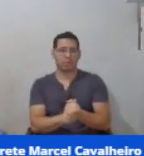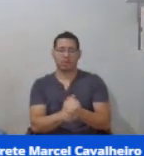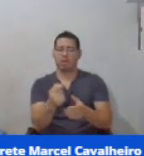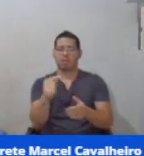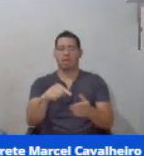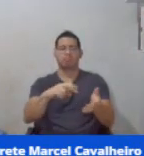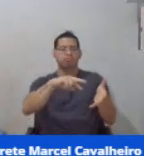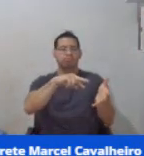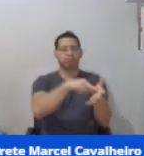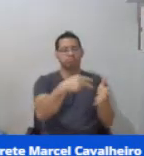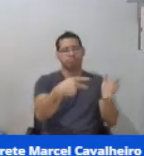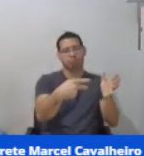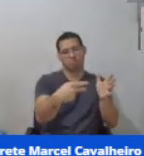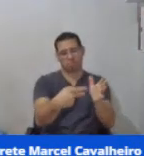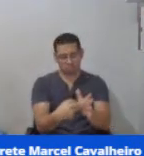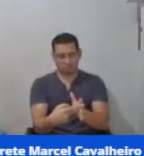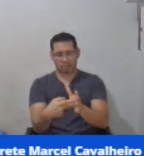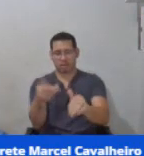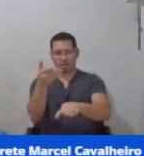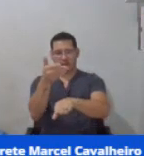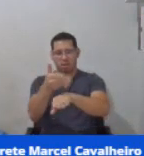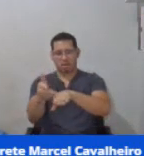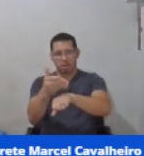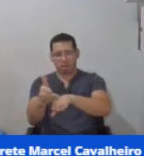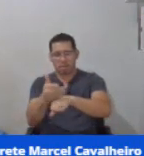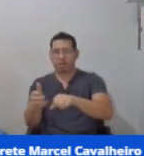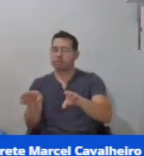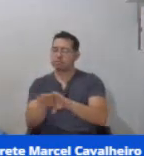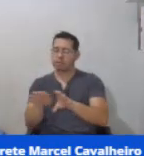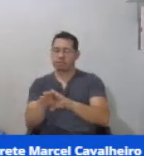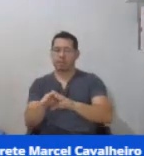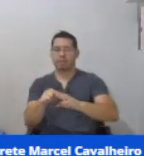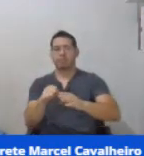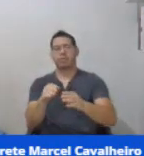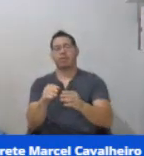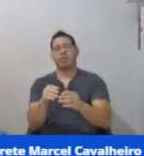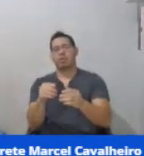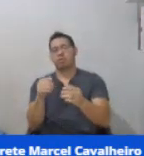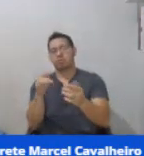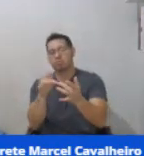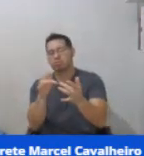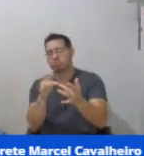sinônimo de exercício para assimilação gramatical puramente.